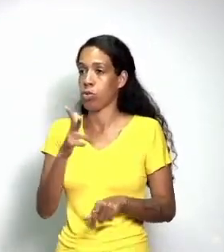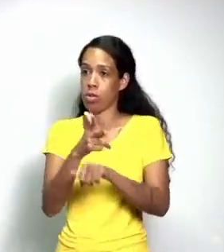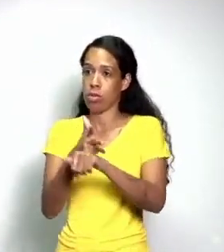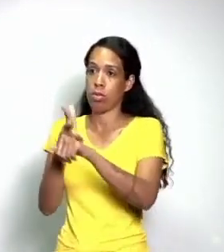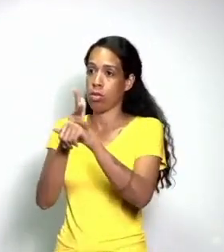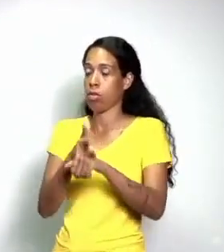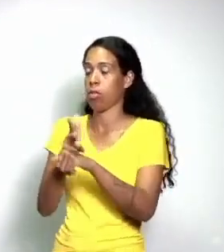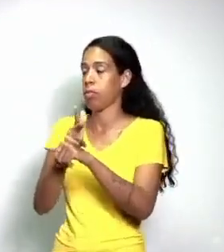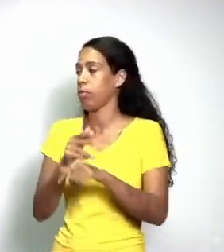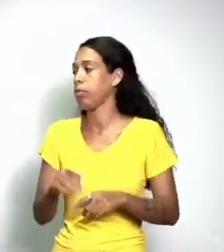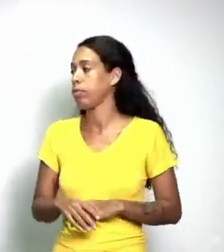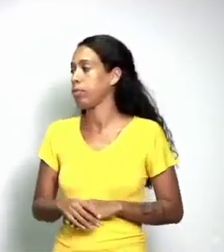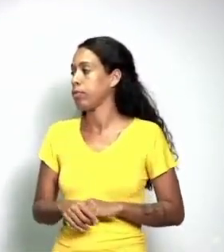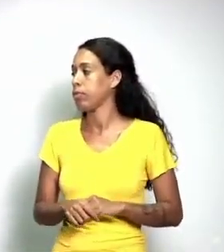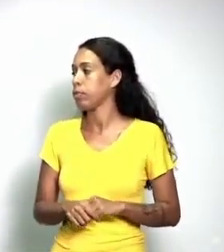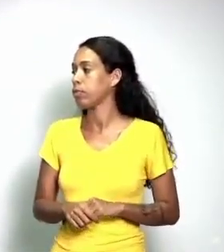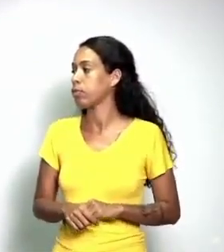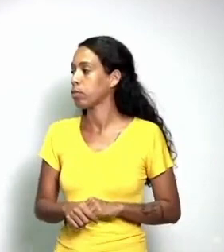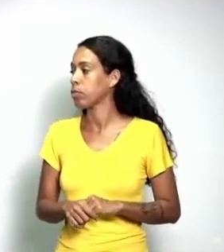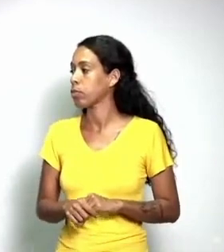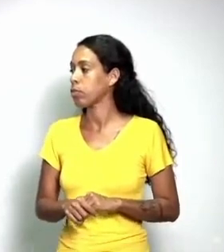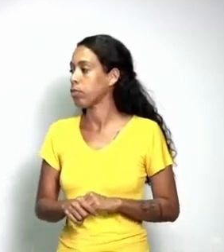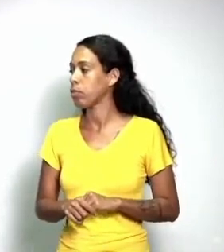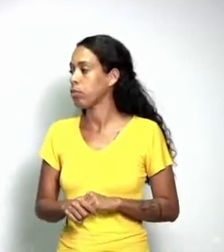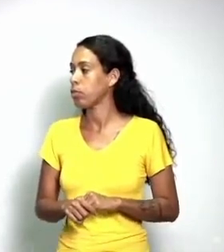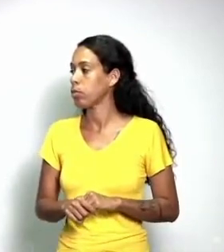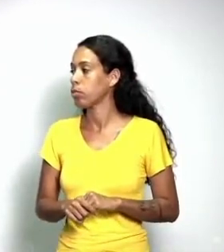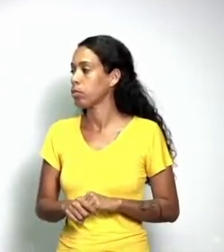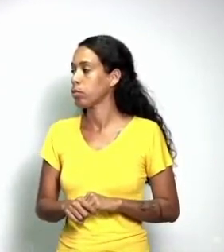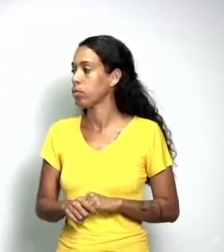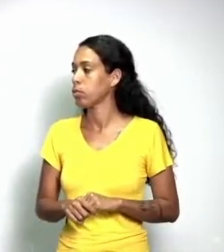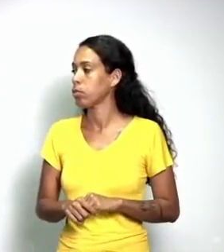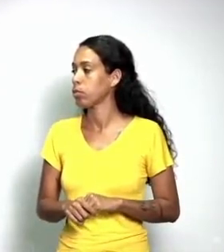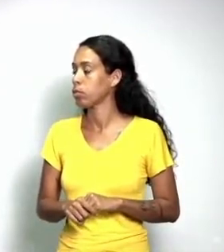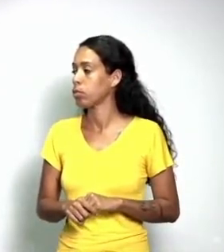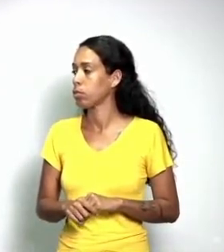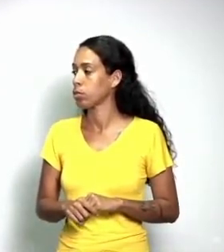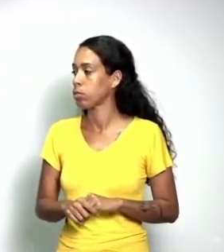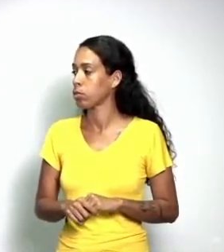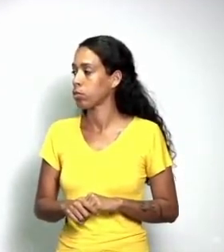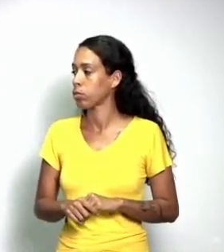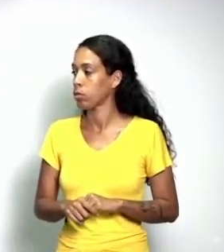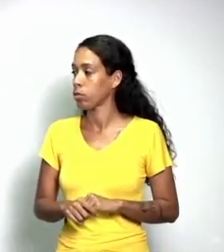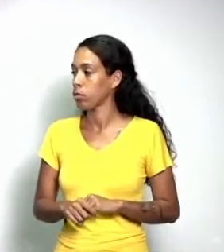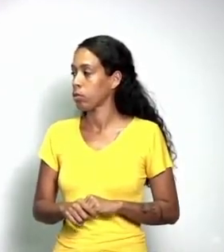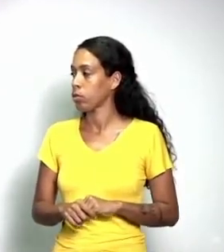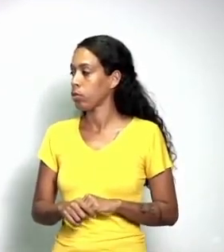câmeras. A cena é o dia 2.